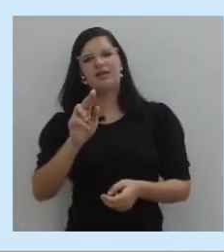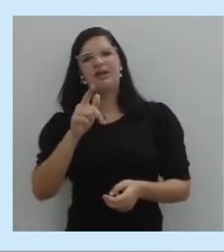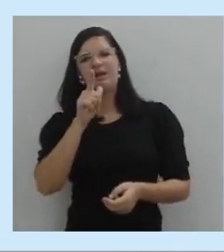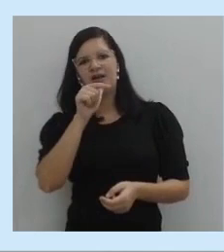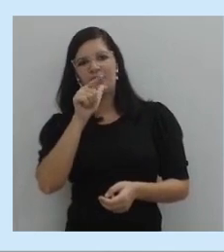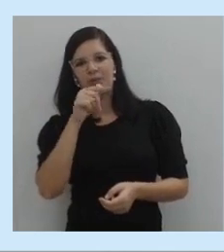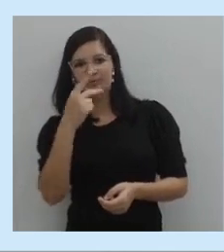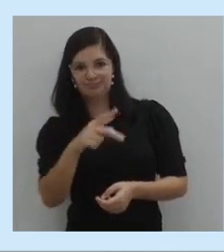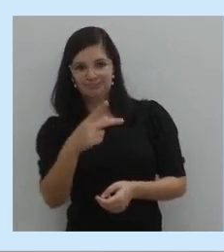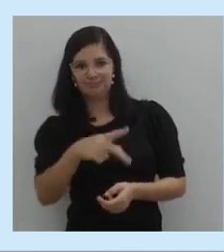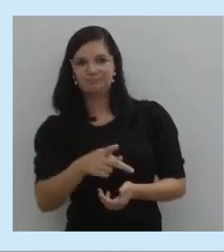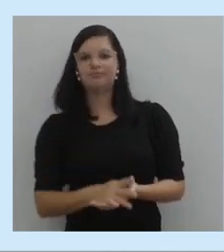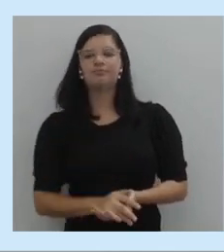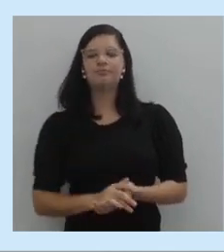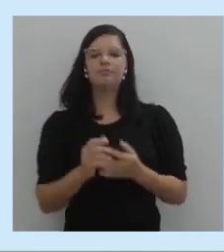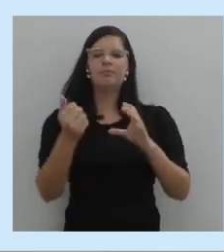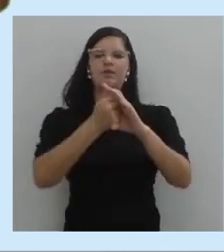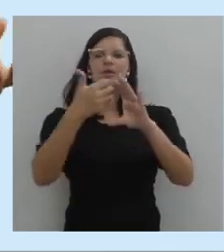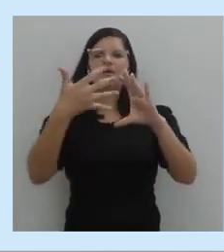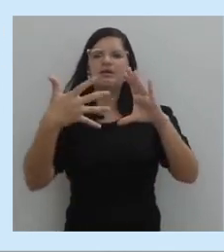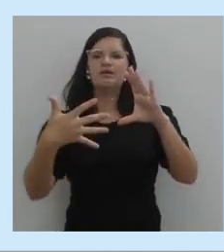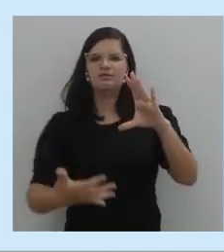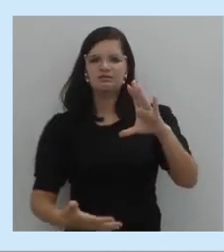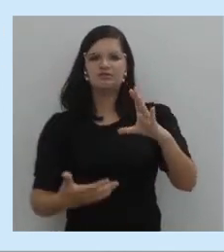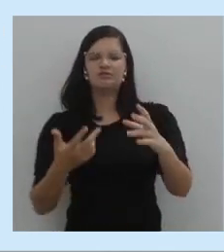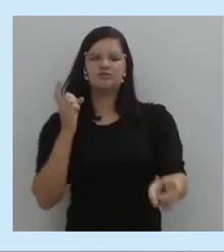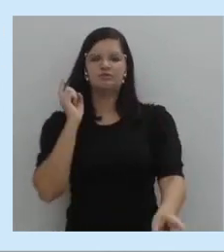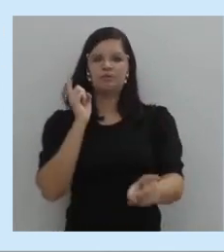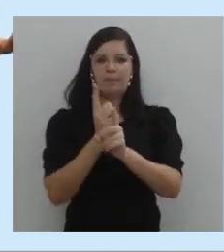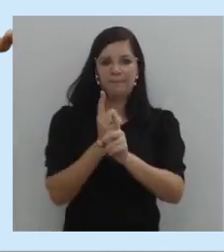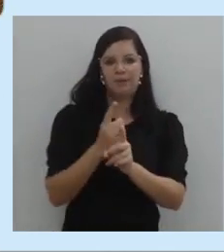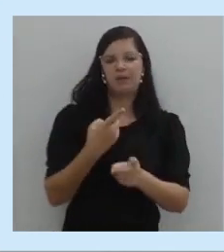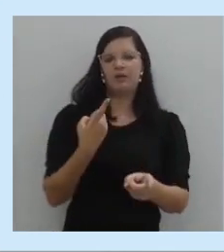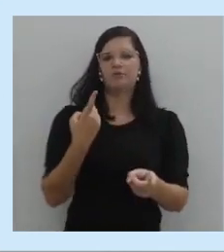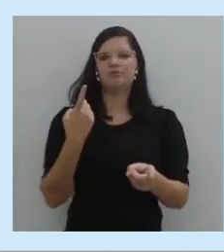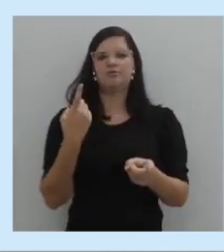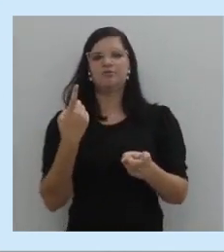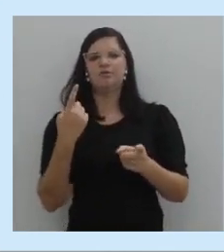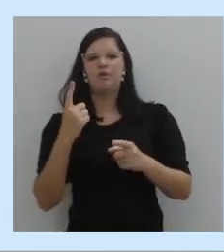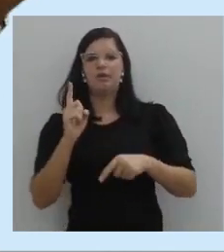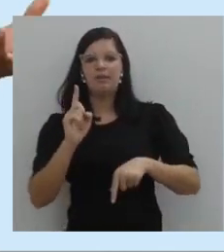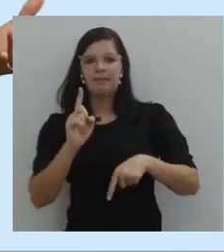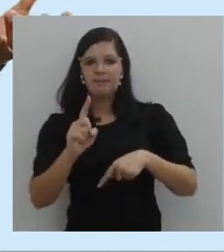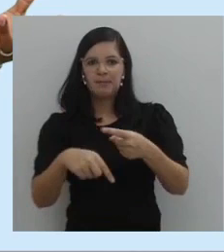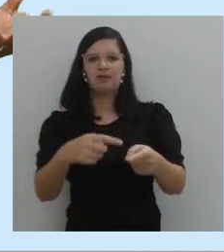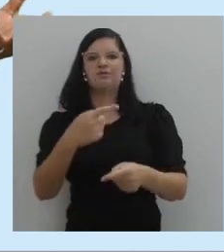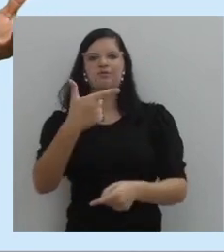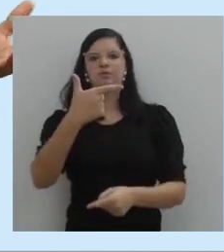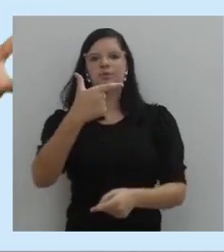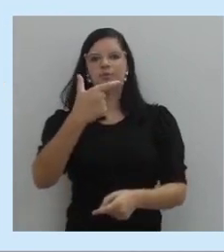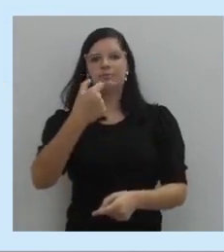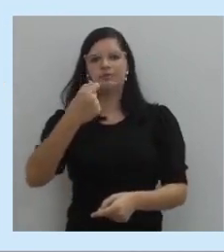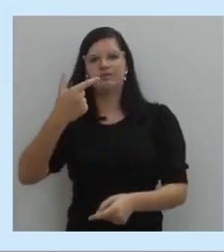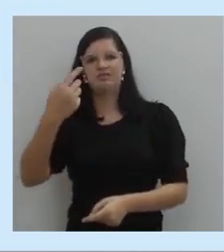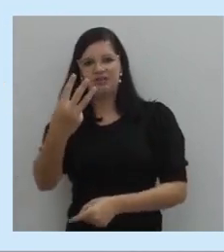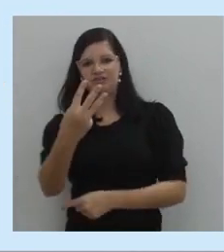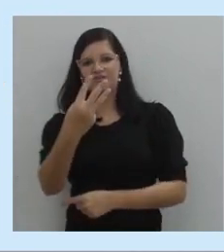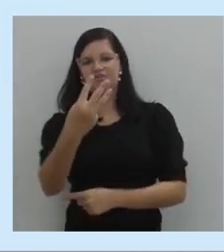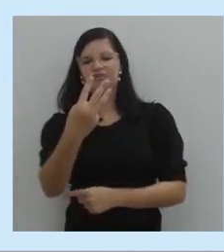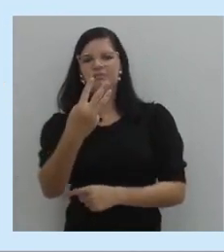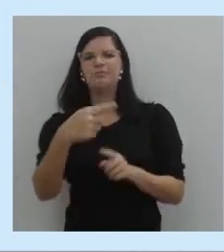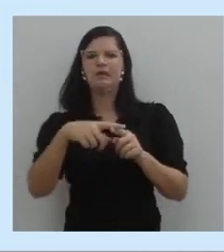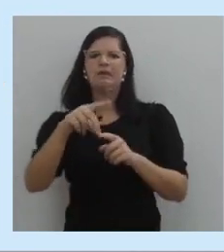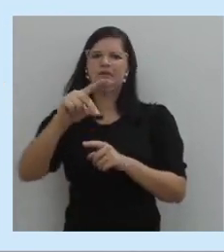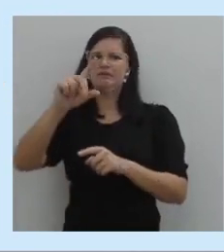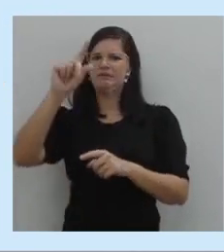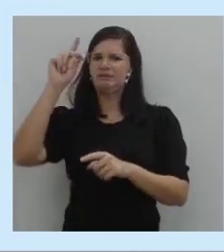que ele tem essa característica de ser descoberto a partir de 2003, mas tem rumores